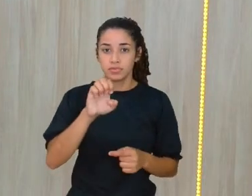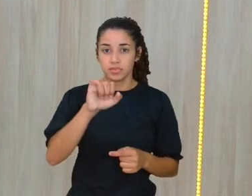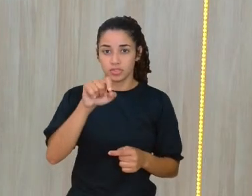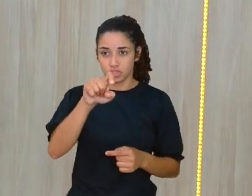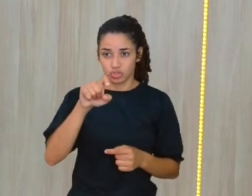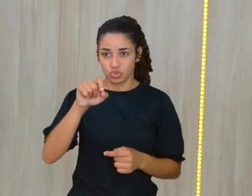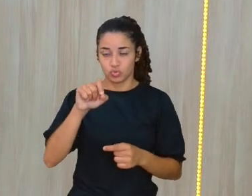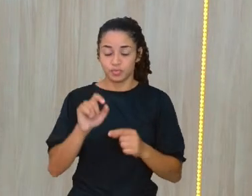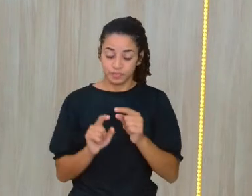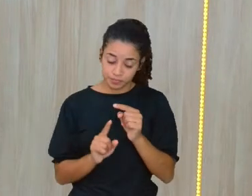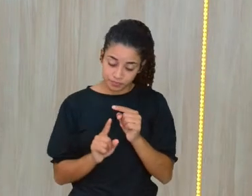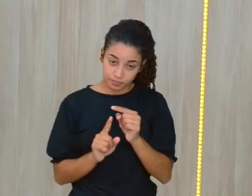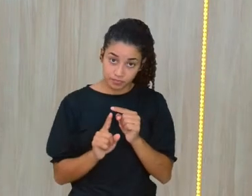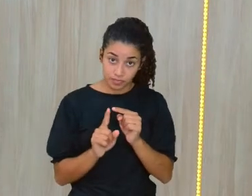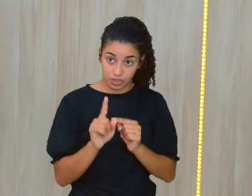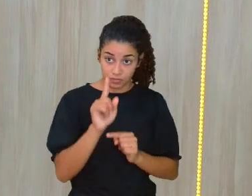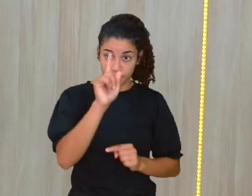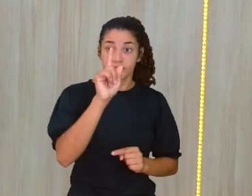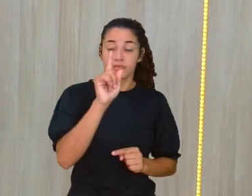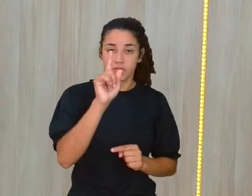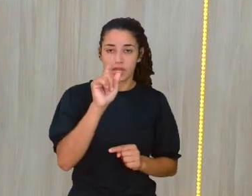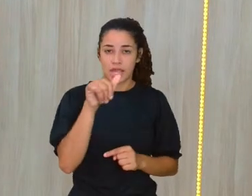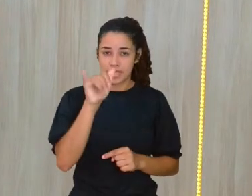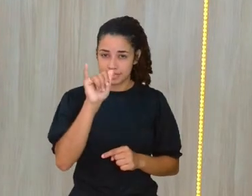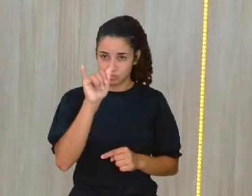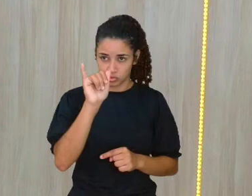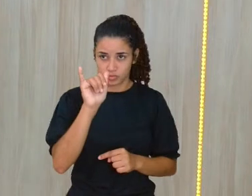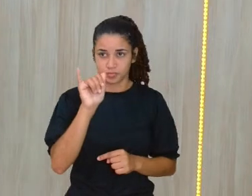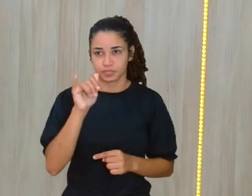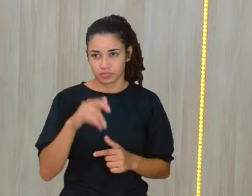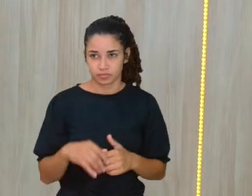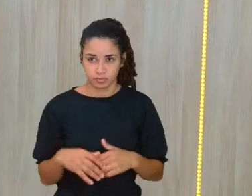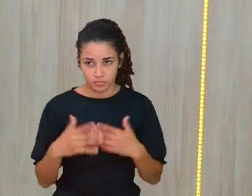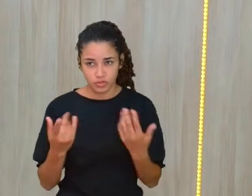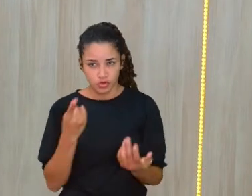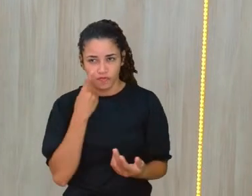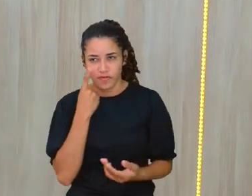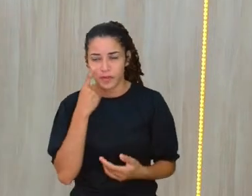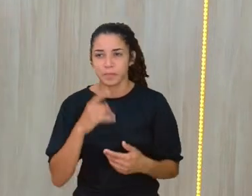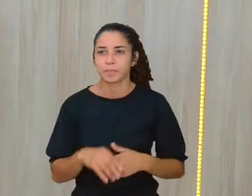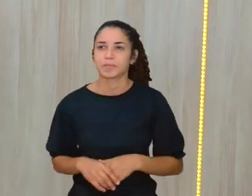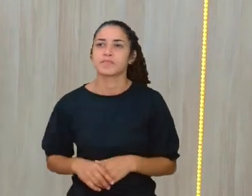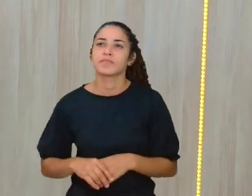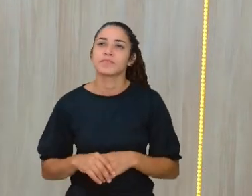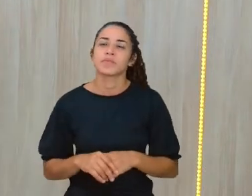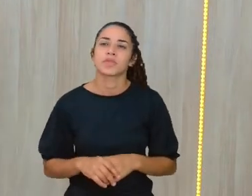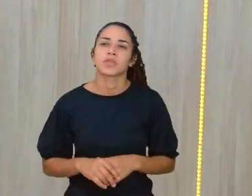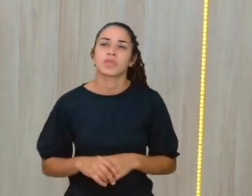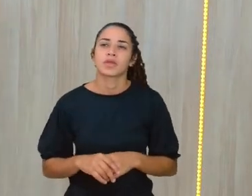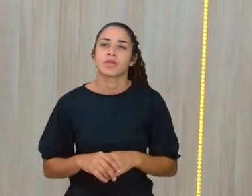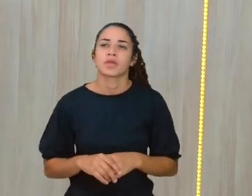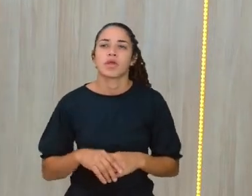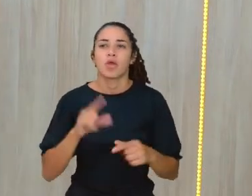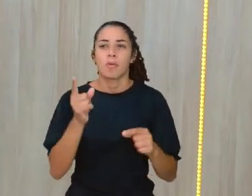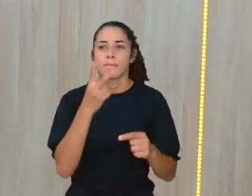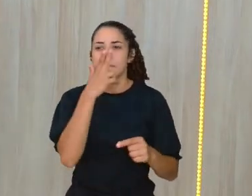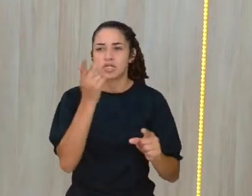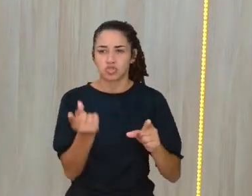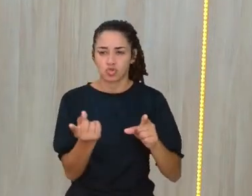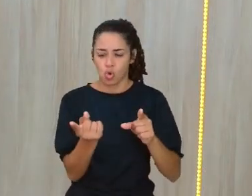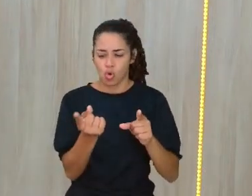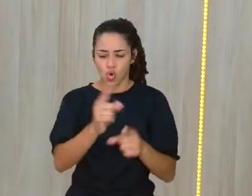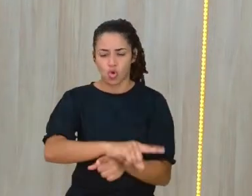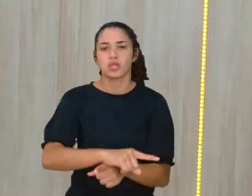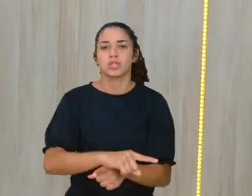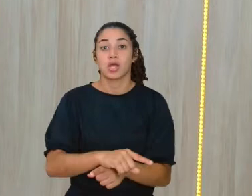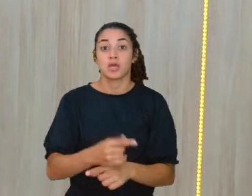Y das ordenadas como eixo de simetria, então, olha só, que eu inverto.